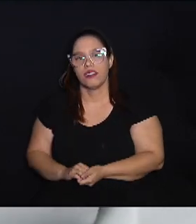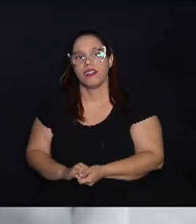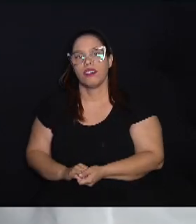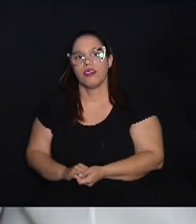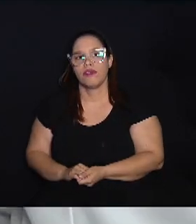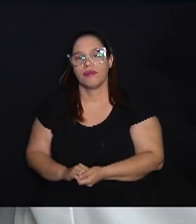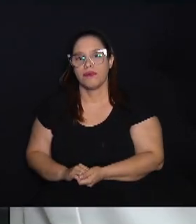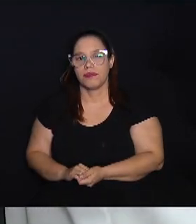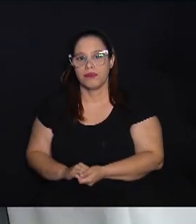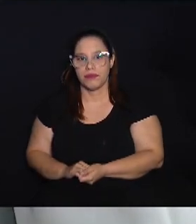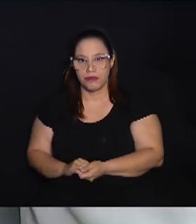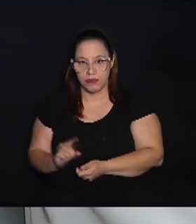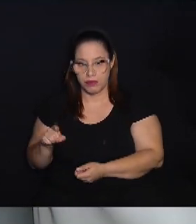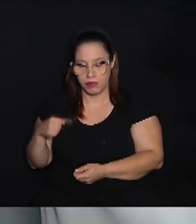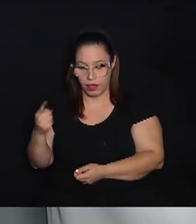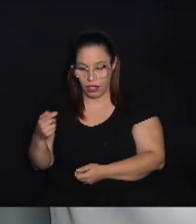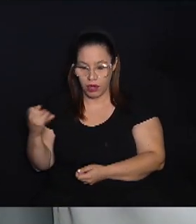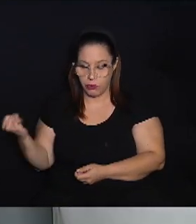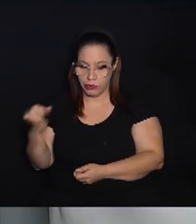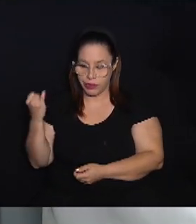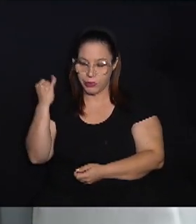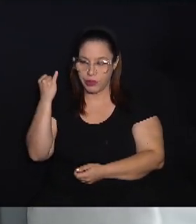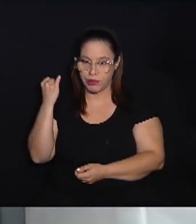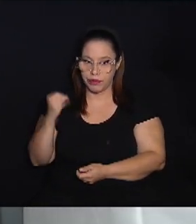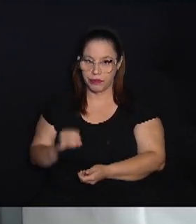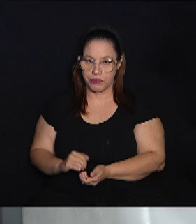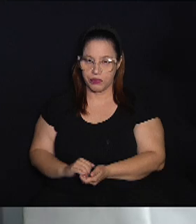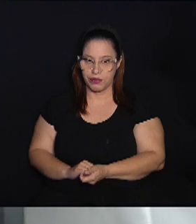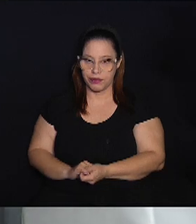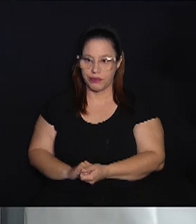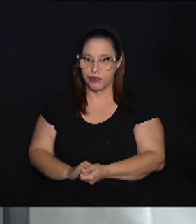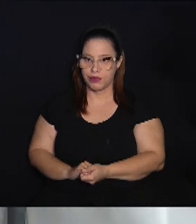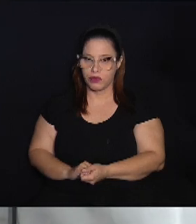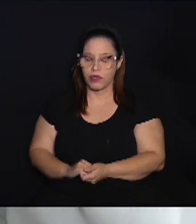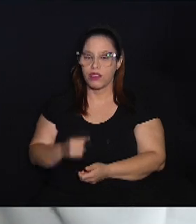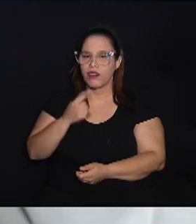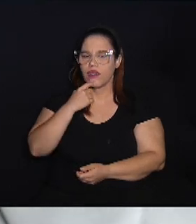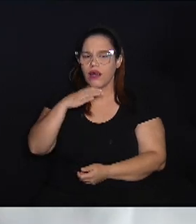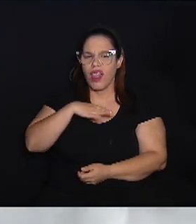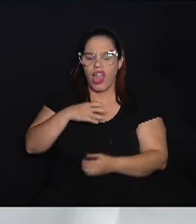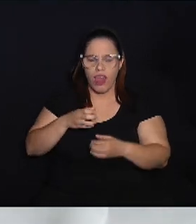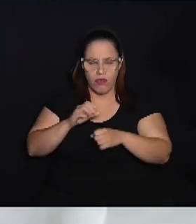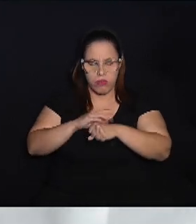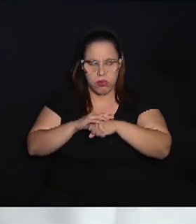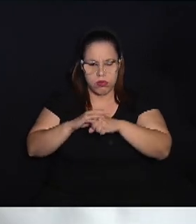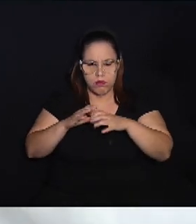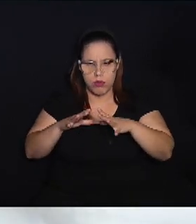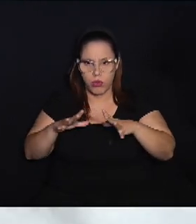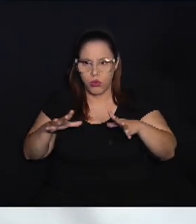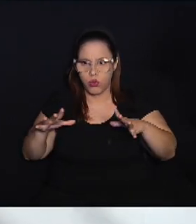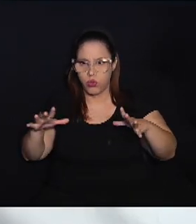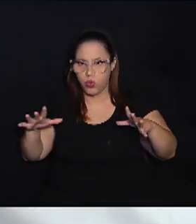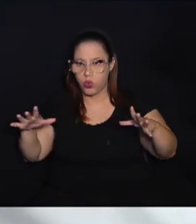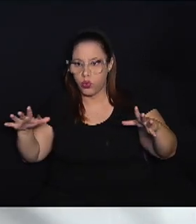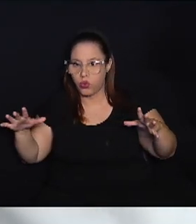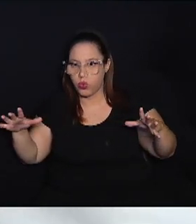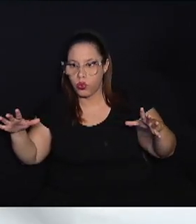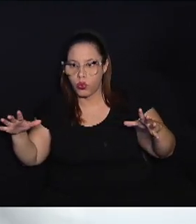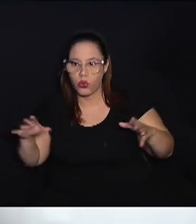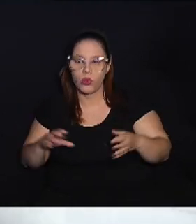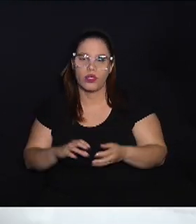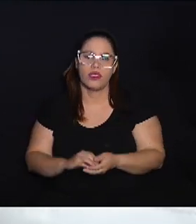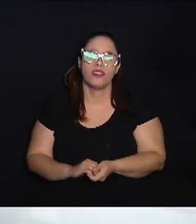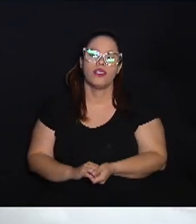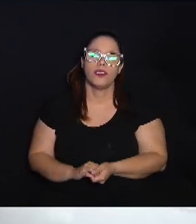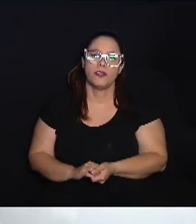momento, todas as outras condutas são fundamentais. Ainda mais como que eu citei, né, que Campinas vive a maior epidemia de dengue da história, né? Então é fundamental os pais